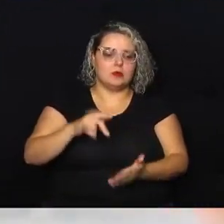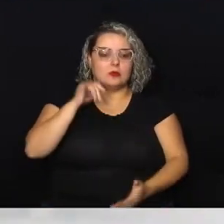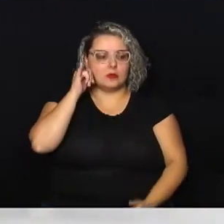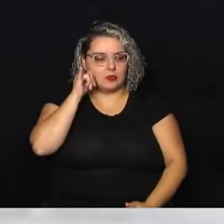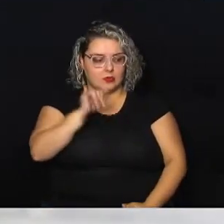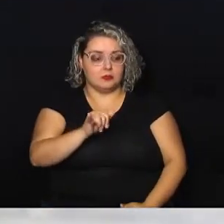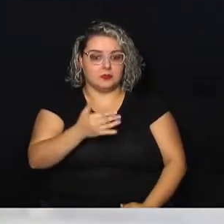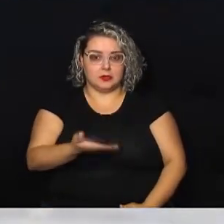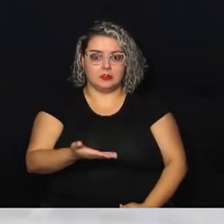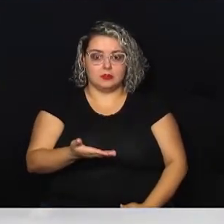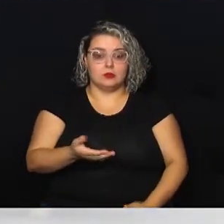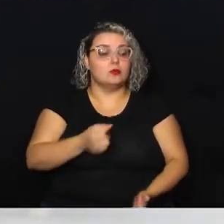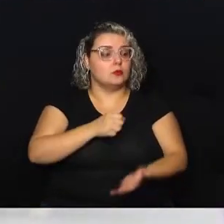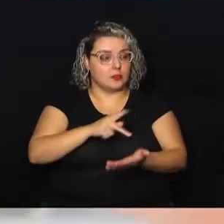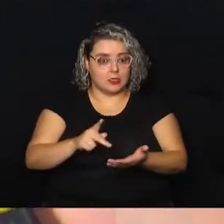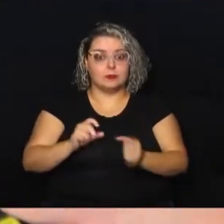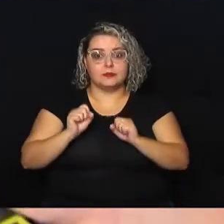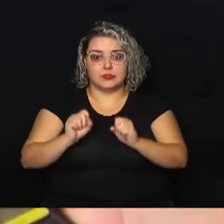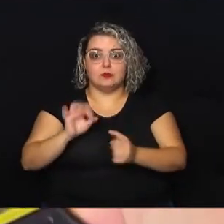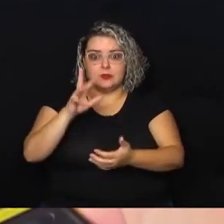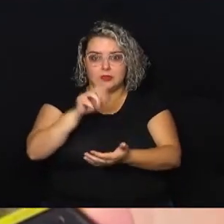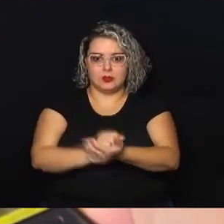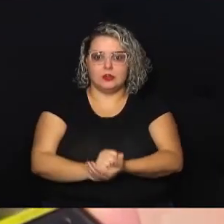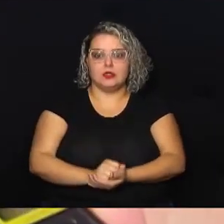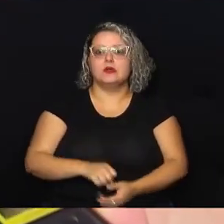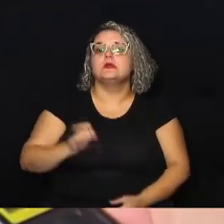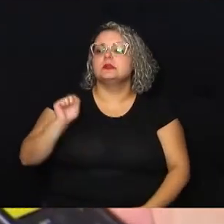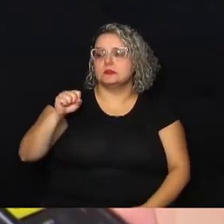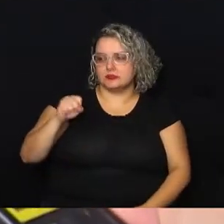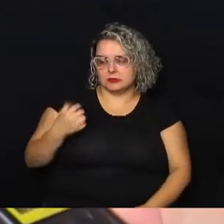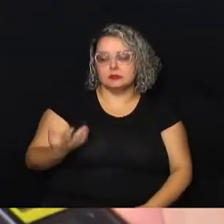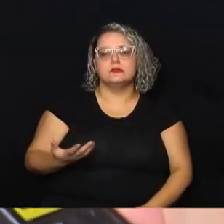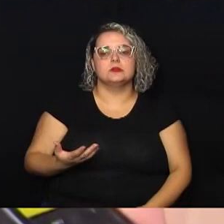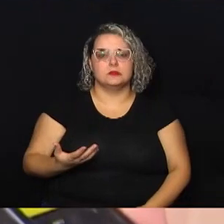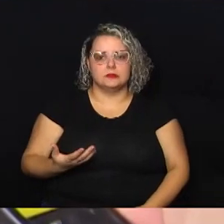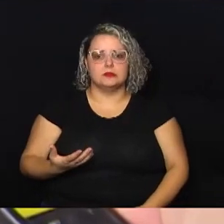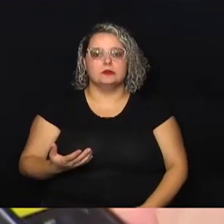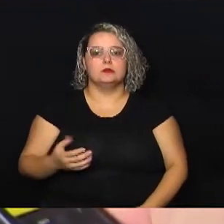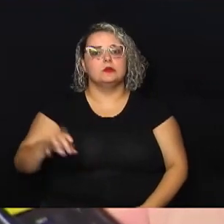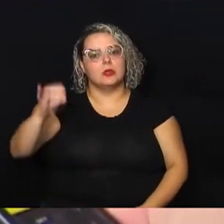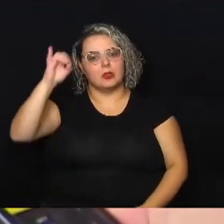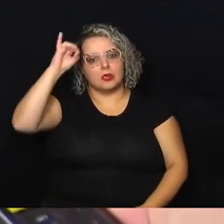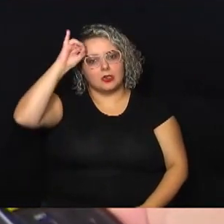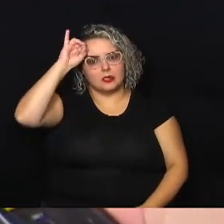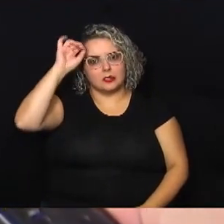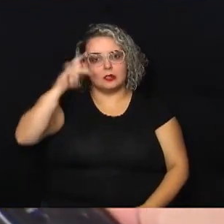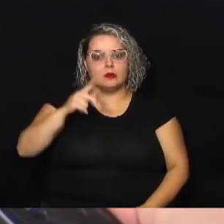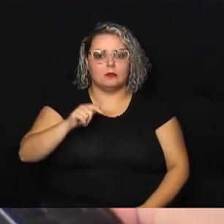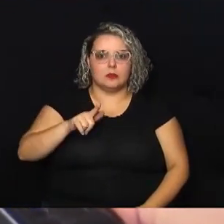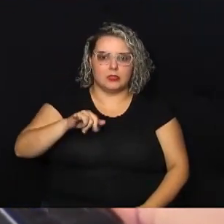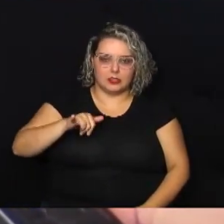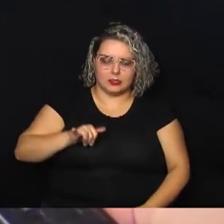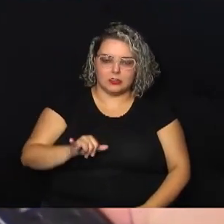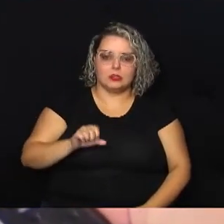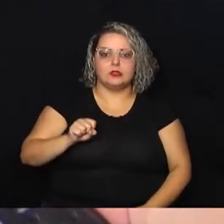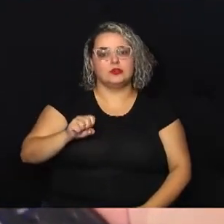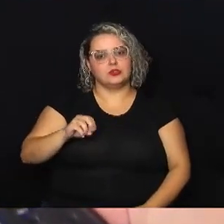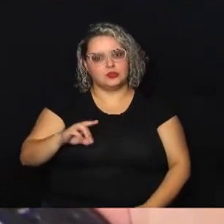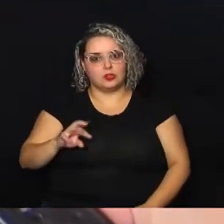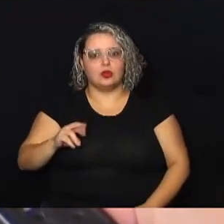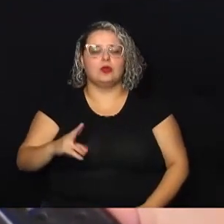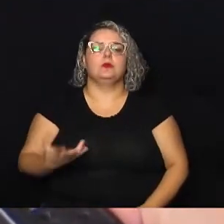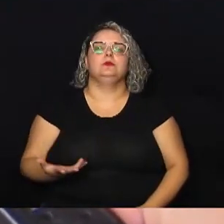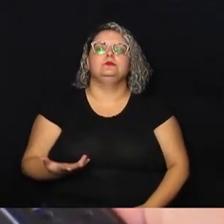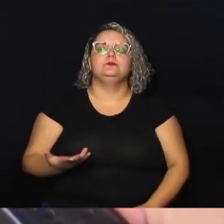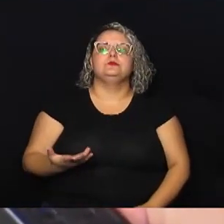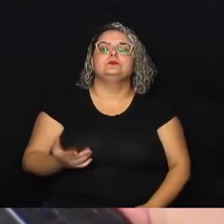aplicativo já está funcionando, as pessoas já podem baixar normalmente? Ele já está para Android na Play Store desde o começo do mês e essa semana ele vai estar